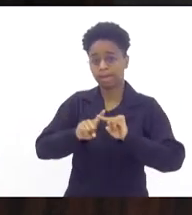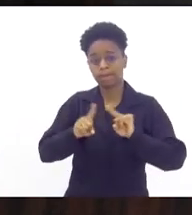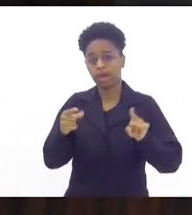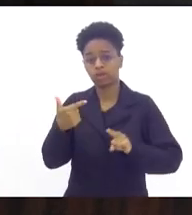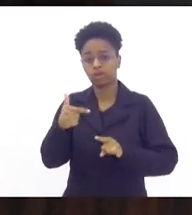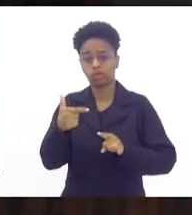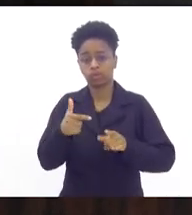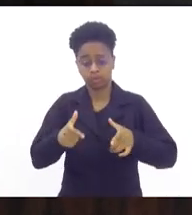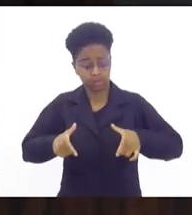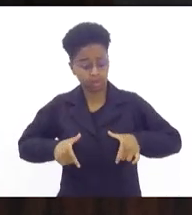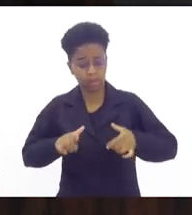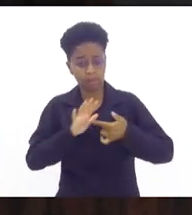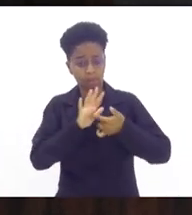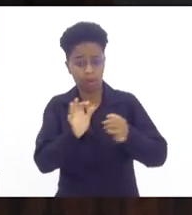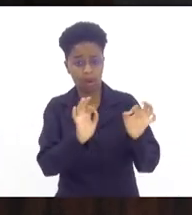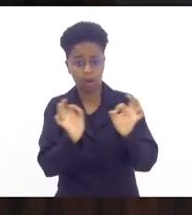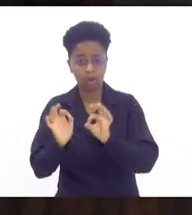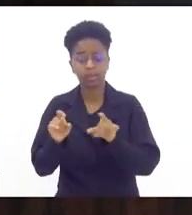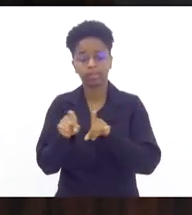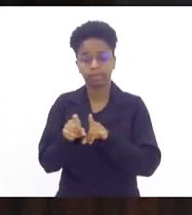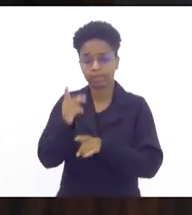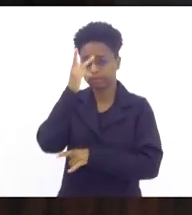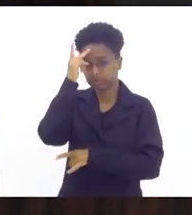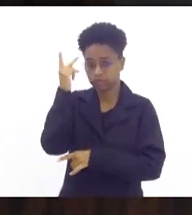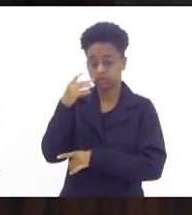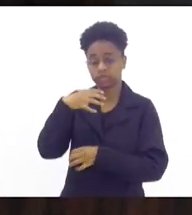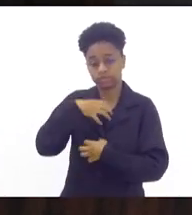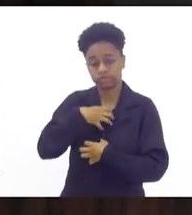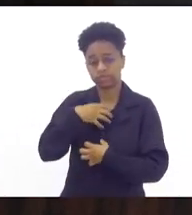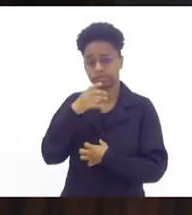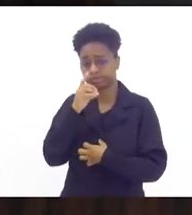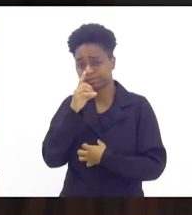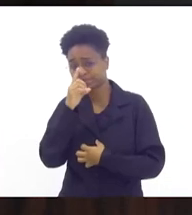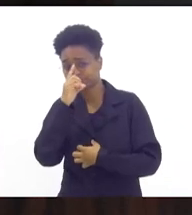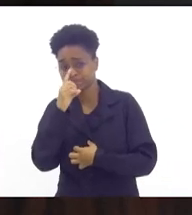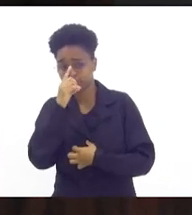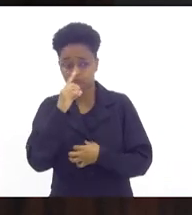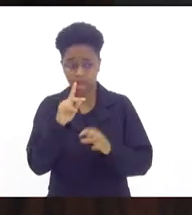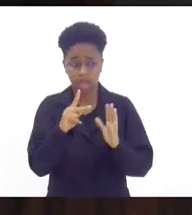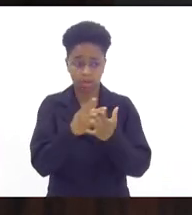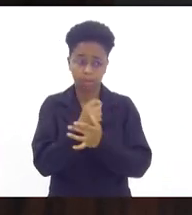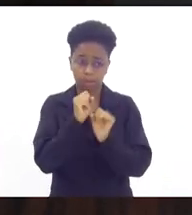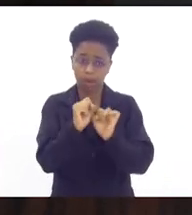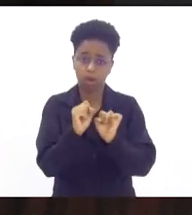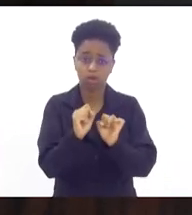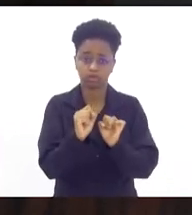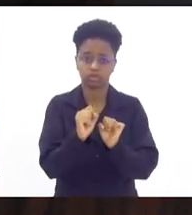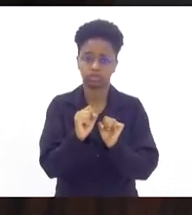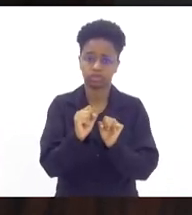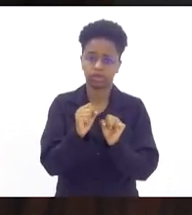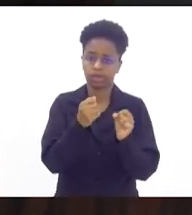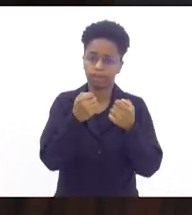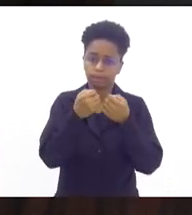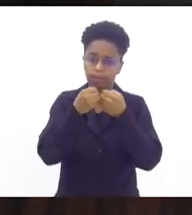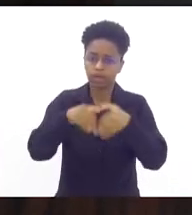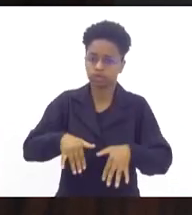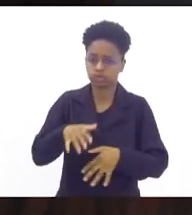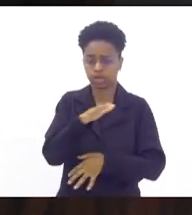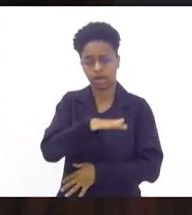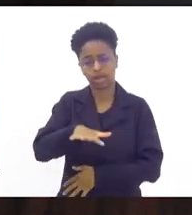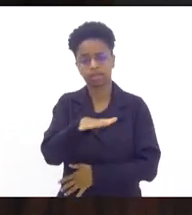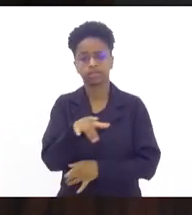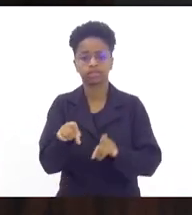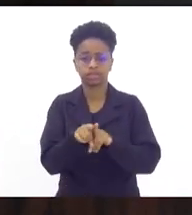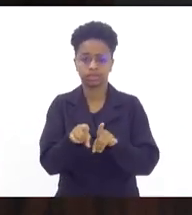deixando verdadeiros torcedores vulneráveis a uma possível tragédia civil e de